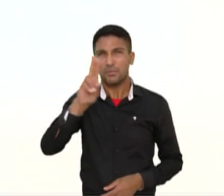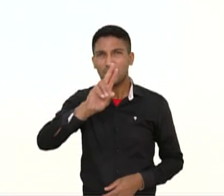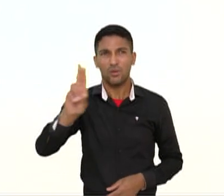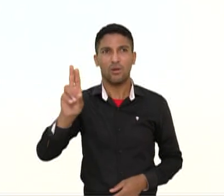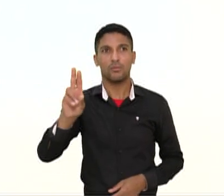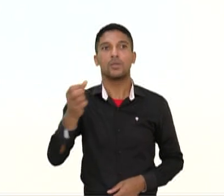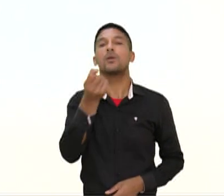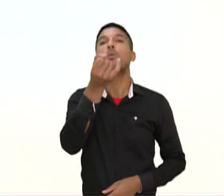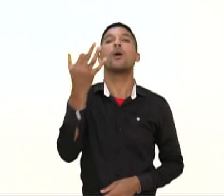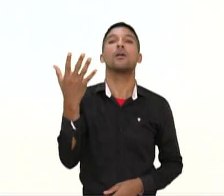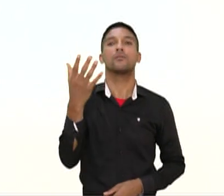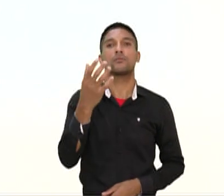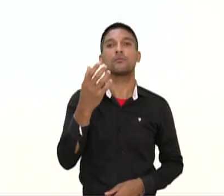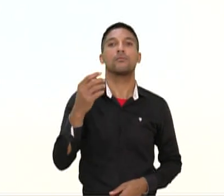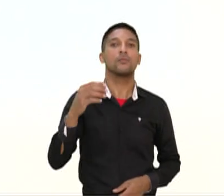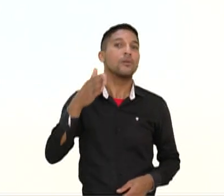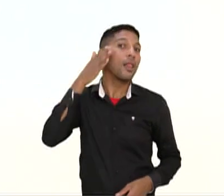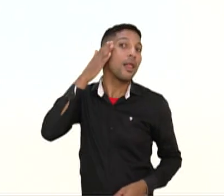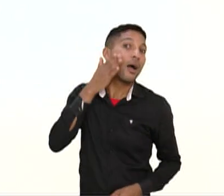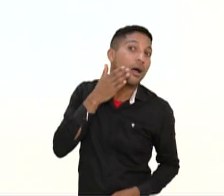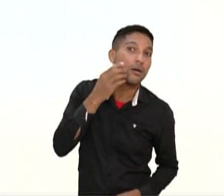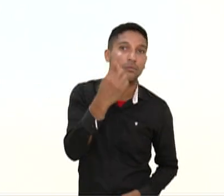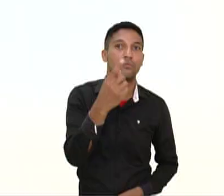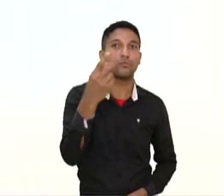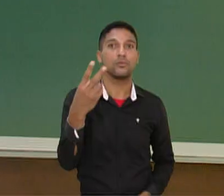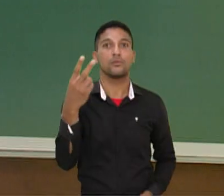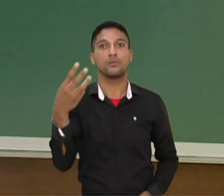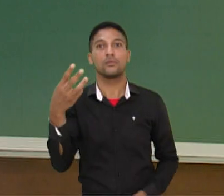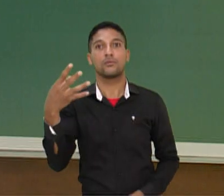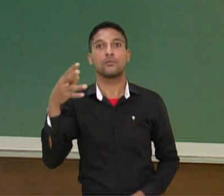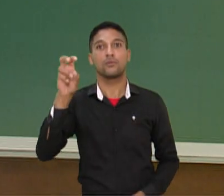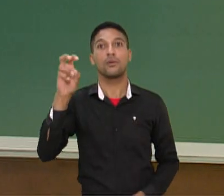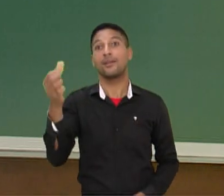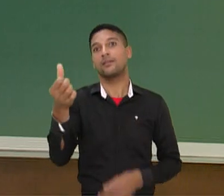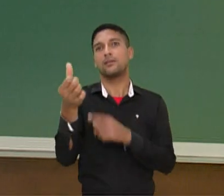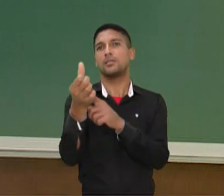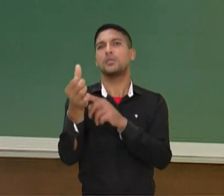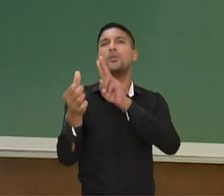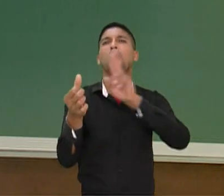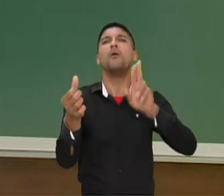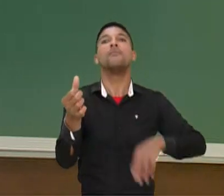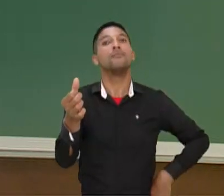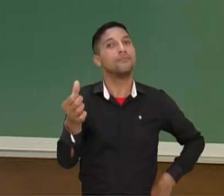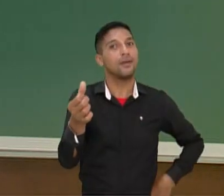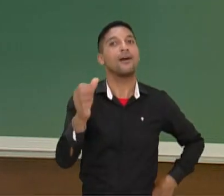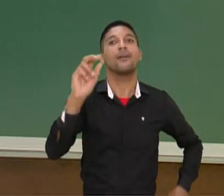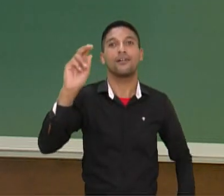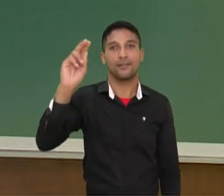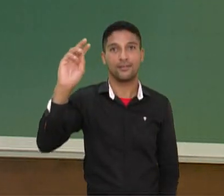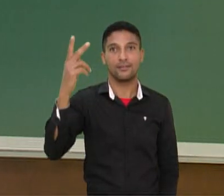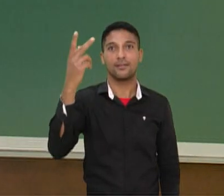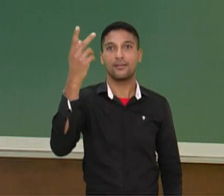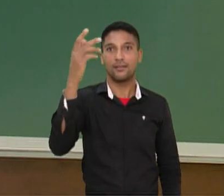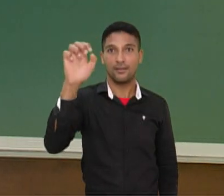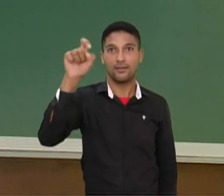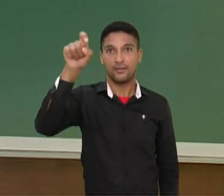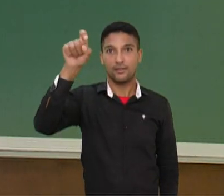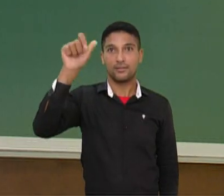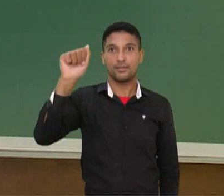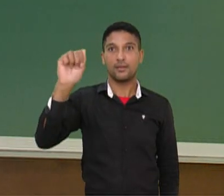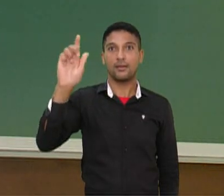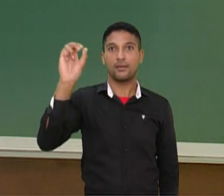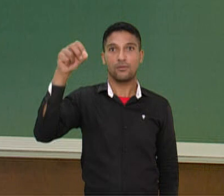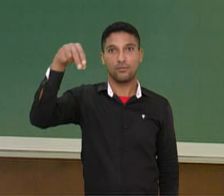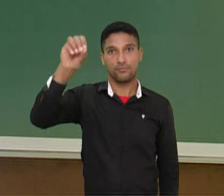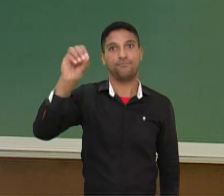Quantos lados? 1, 2, 3, 4, 5, 6. 6 lados, hexágono. Então, assim como